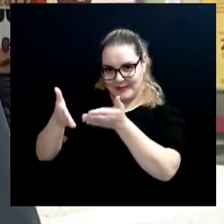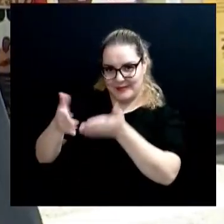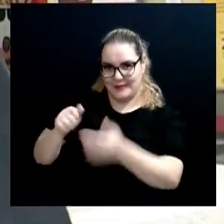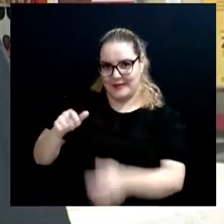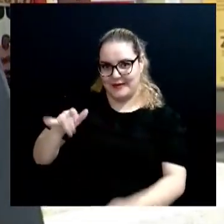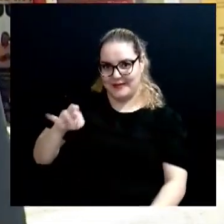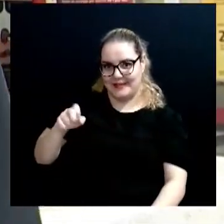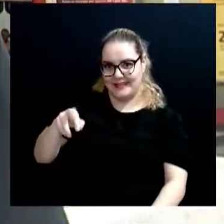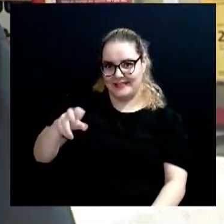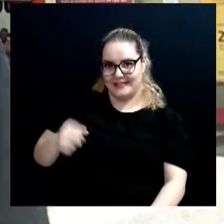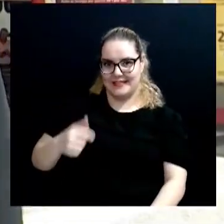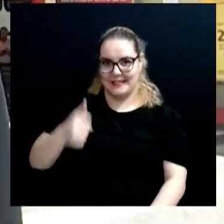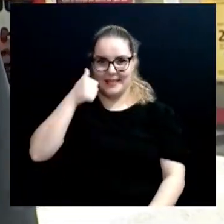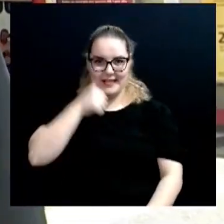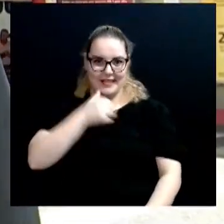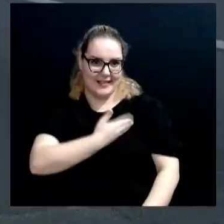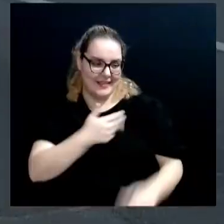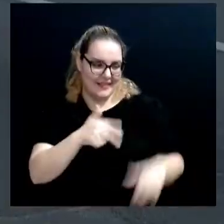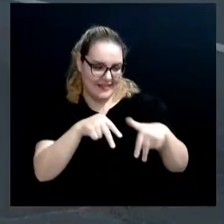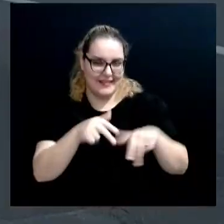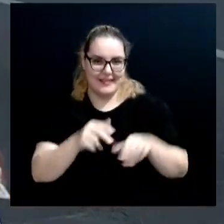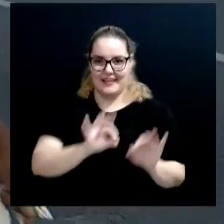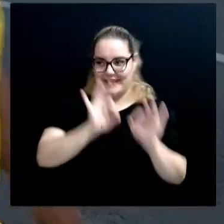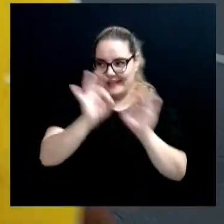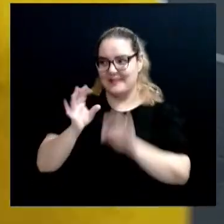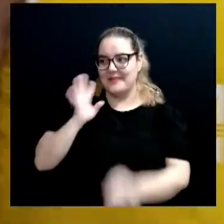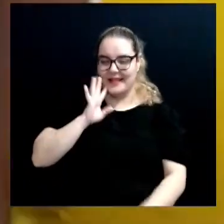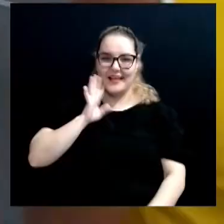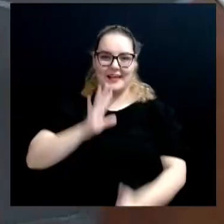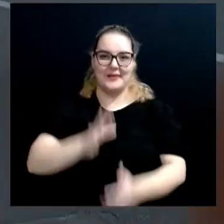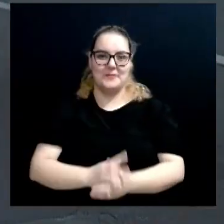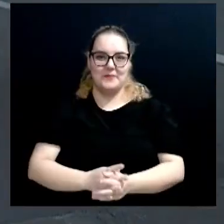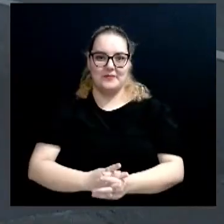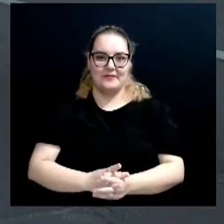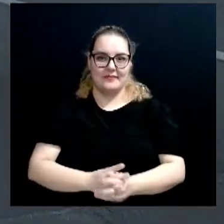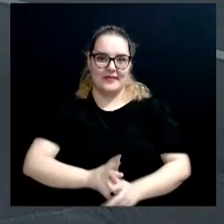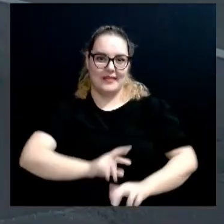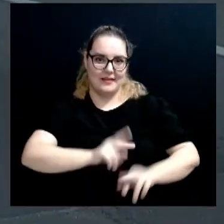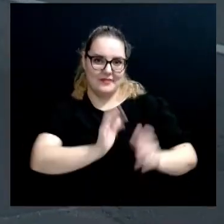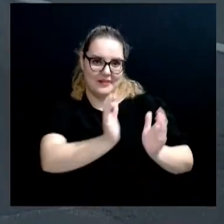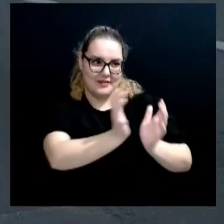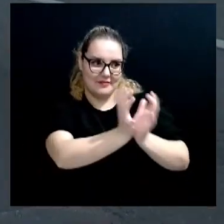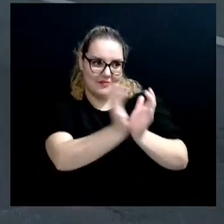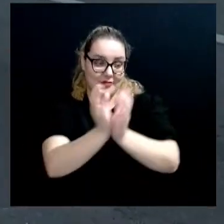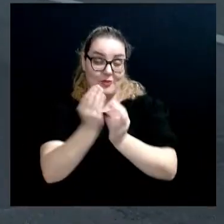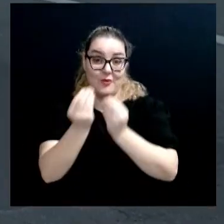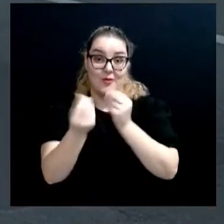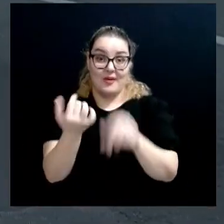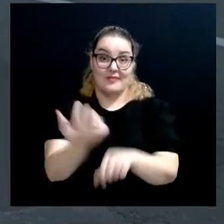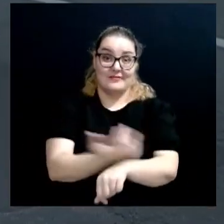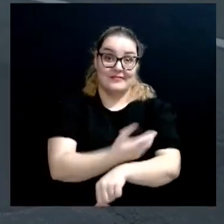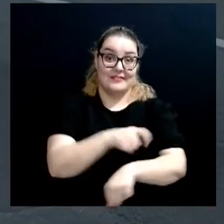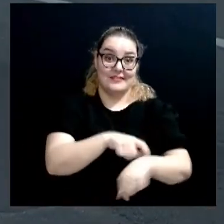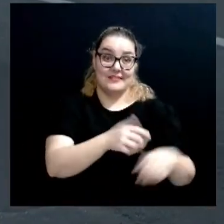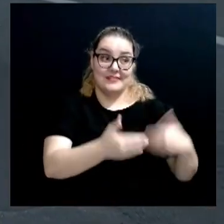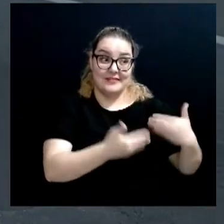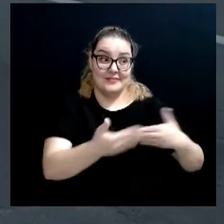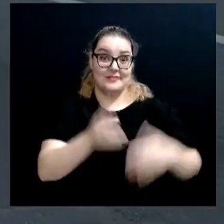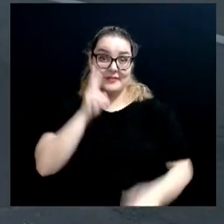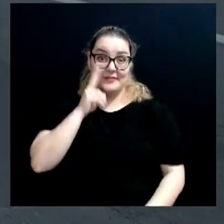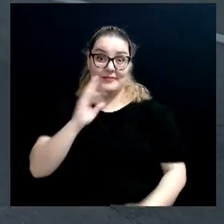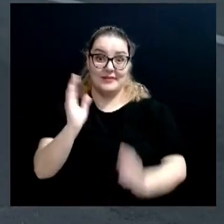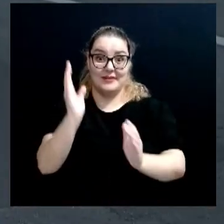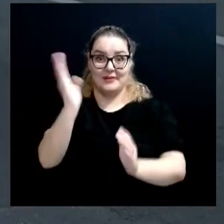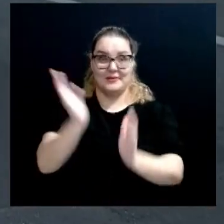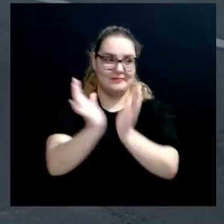gente sempre acende uma coisinha, sabe? Bem legal. Você já passou por muitas Copas, como que ficava a emoção naquela época, vendo o Brasil ganhar também? Nossa, a primeira